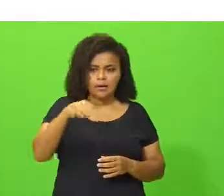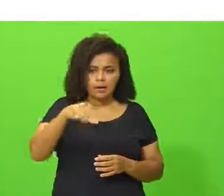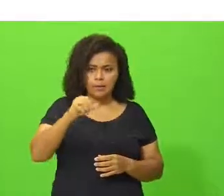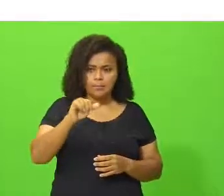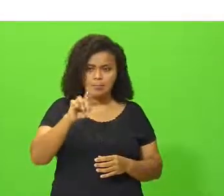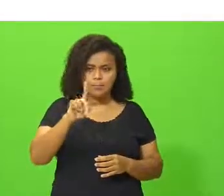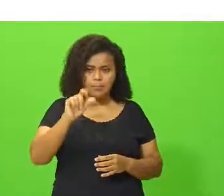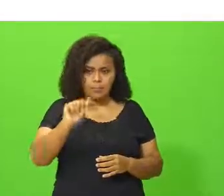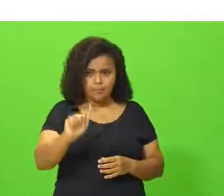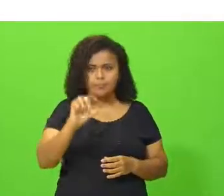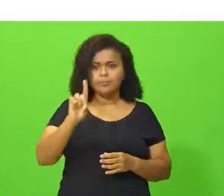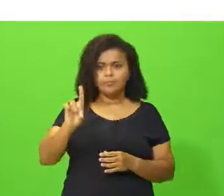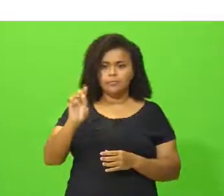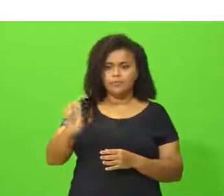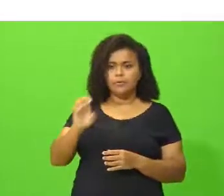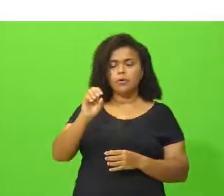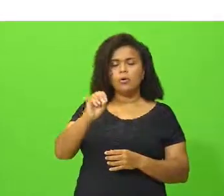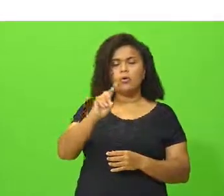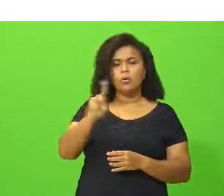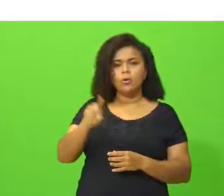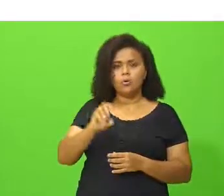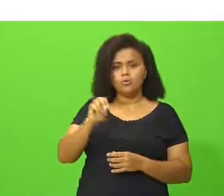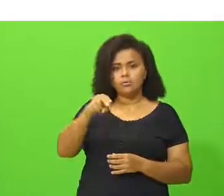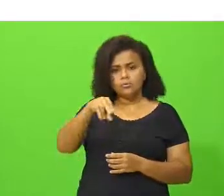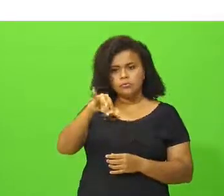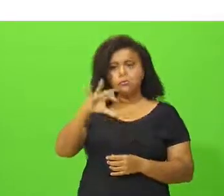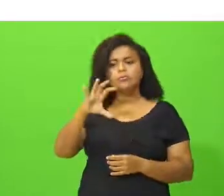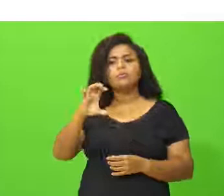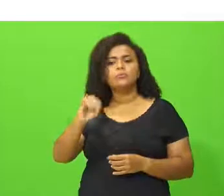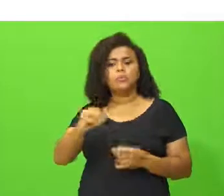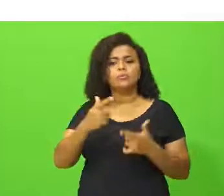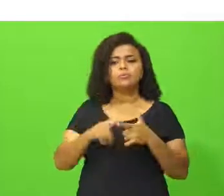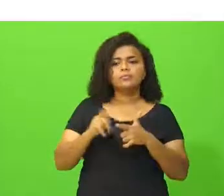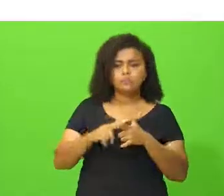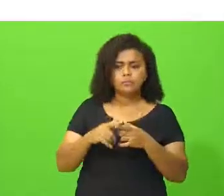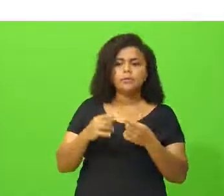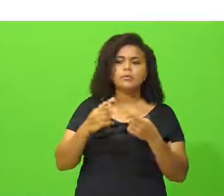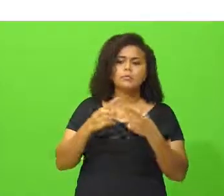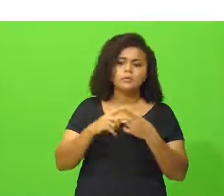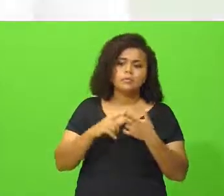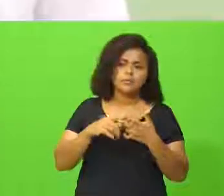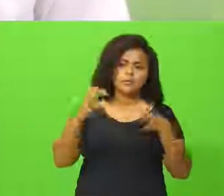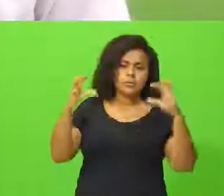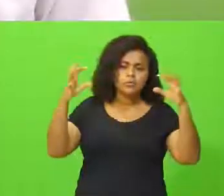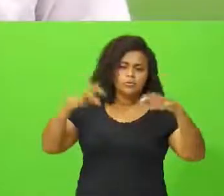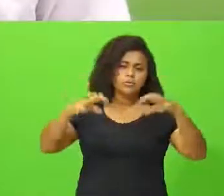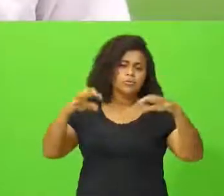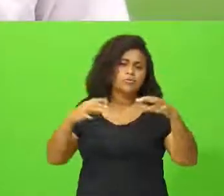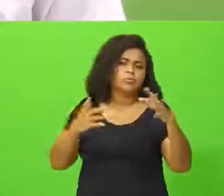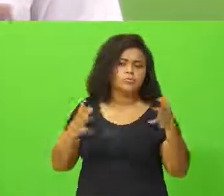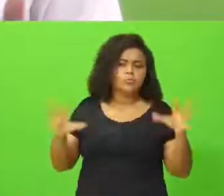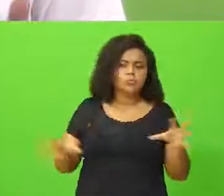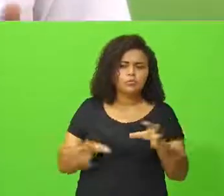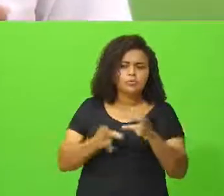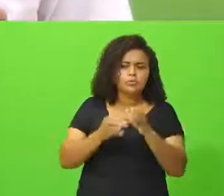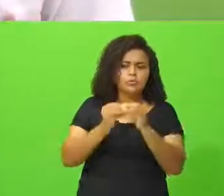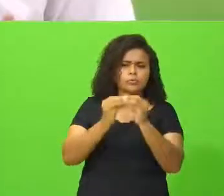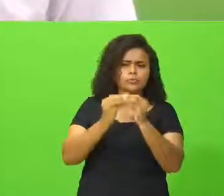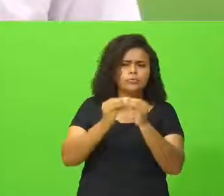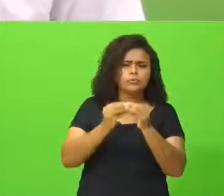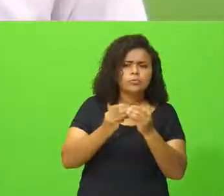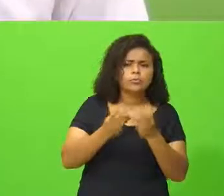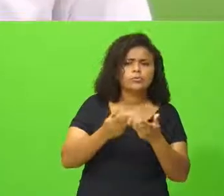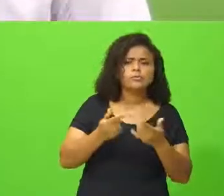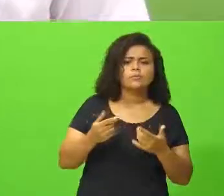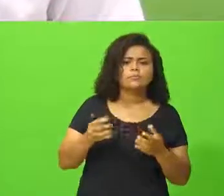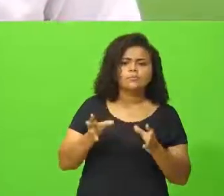como a redução da biodiversidade e da alteração do ciclo das chuvas. somando todos esses fatores, todas essas